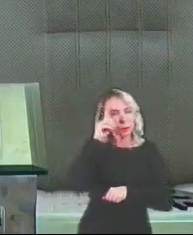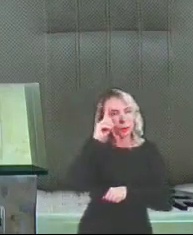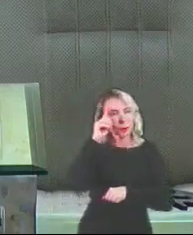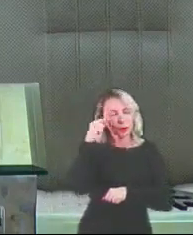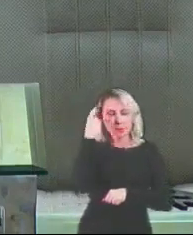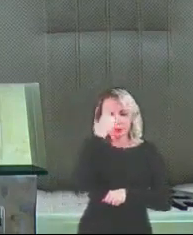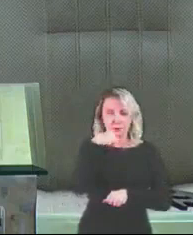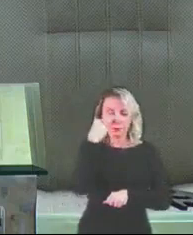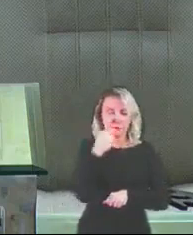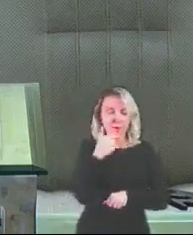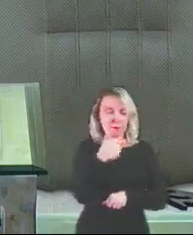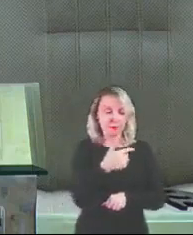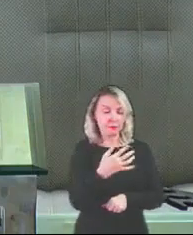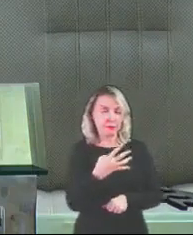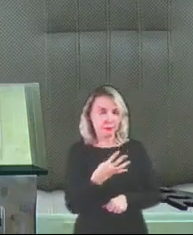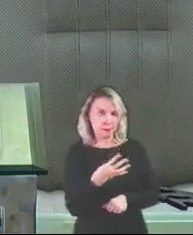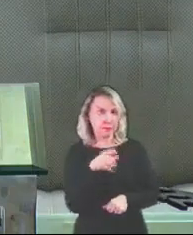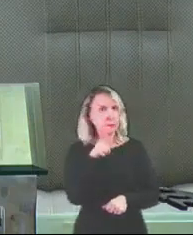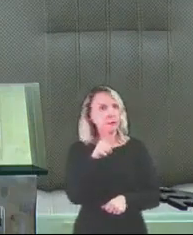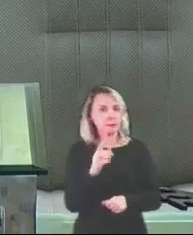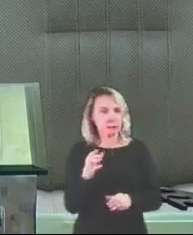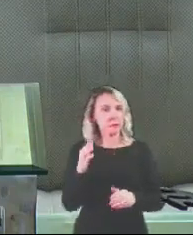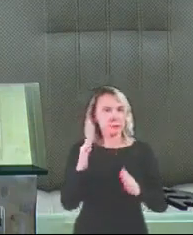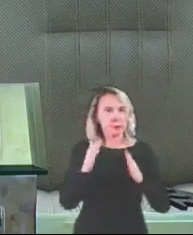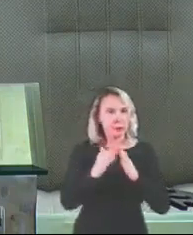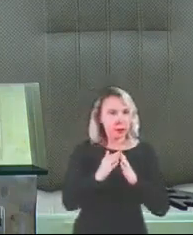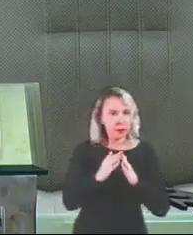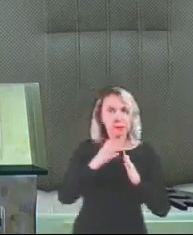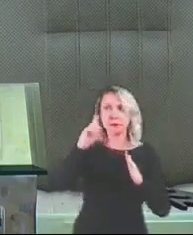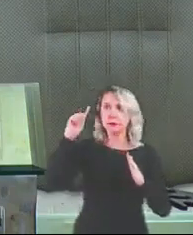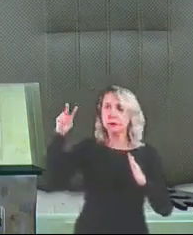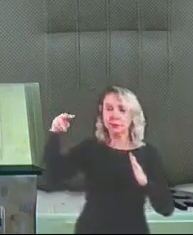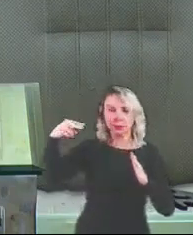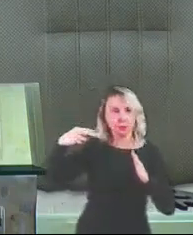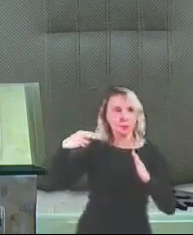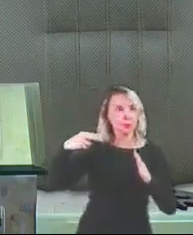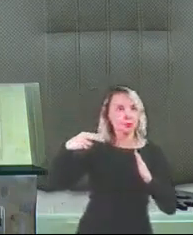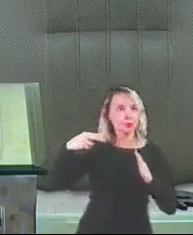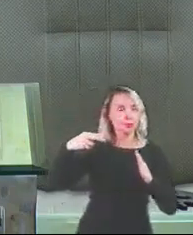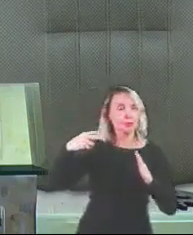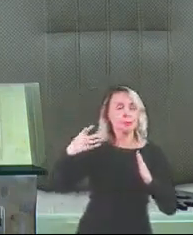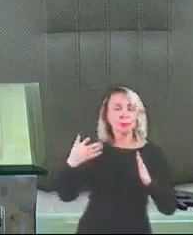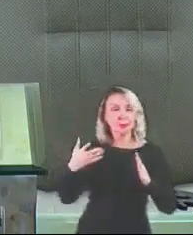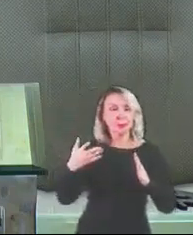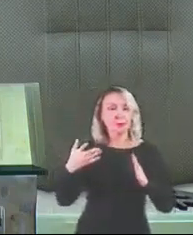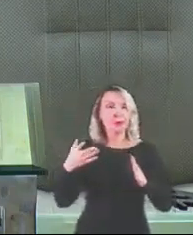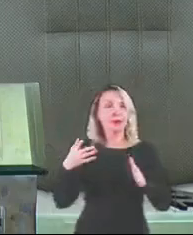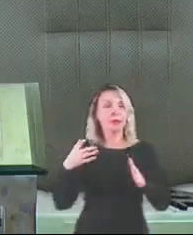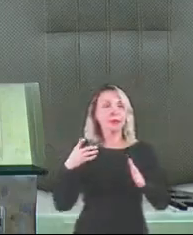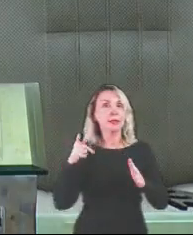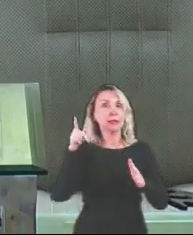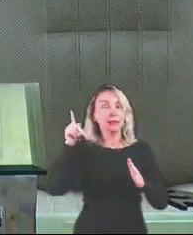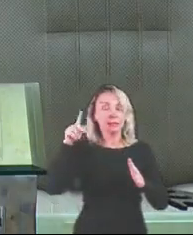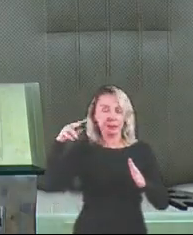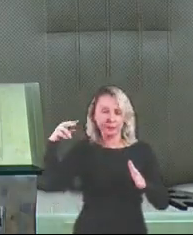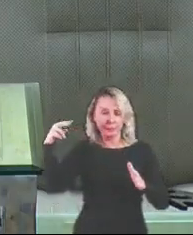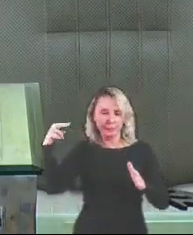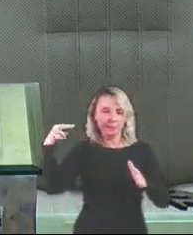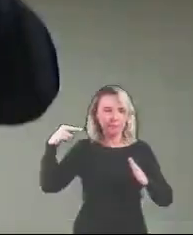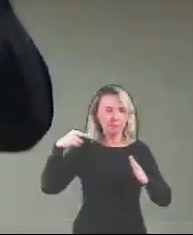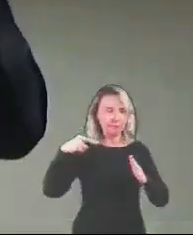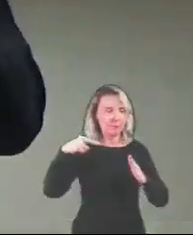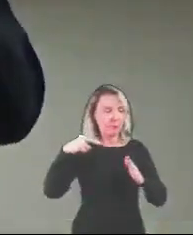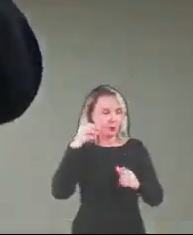Você está em casa, os olhos de Deus estão sobre você. E como chama de fogo, como uma coisa que